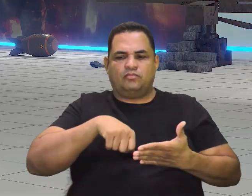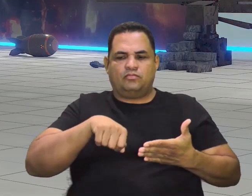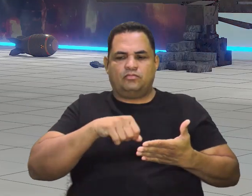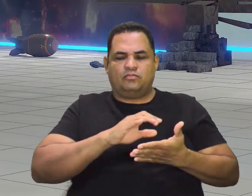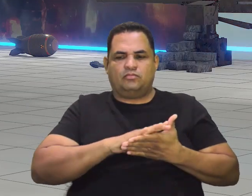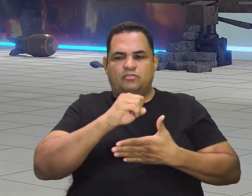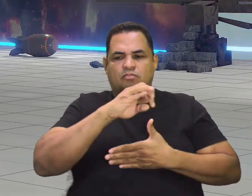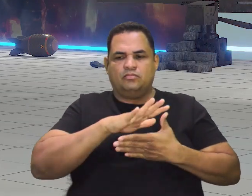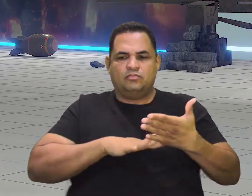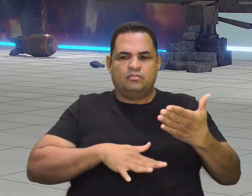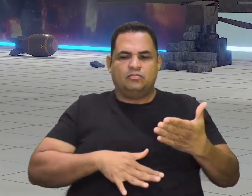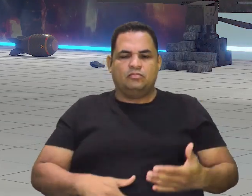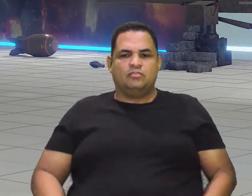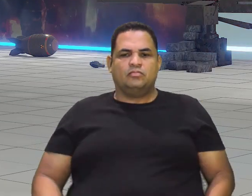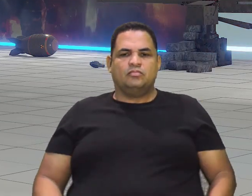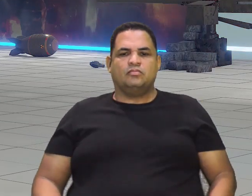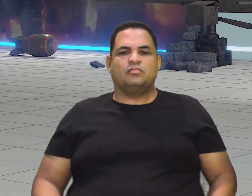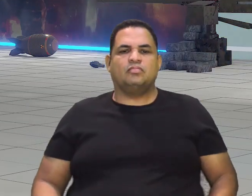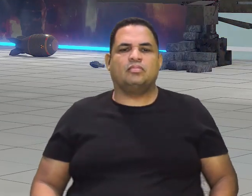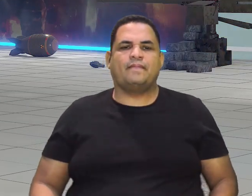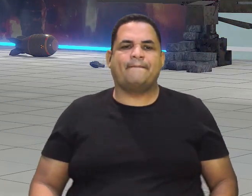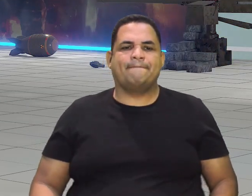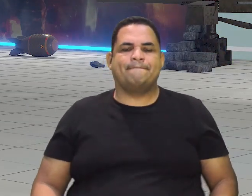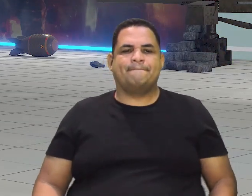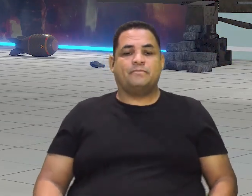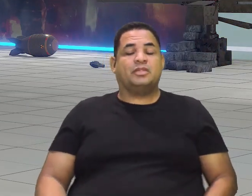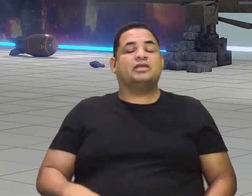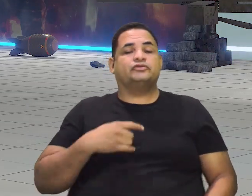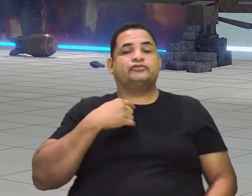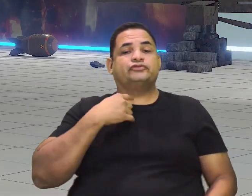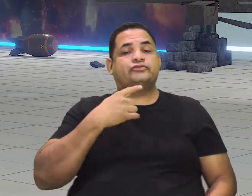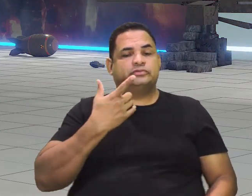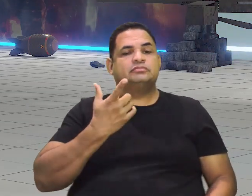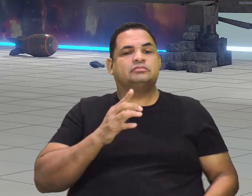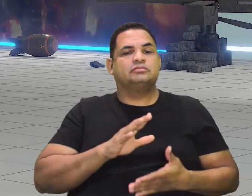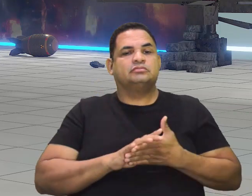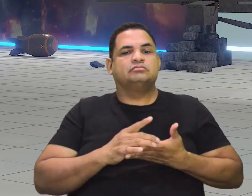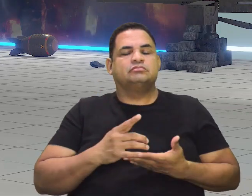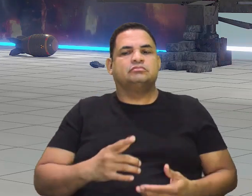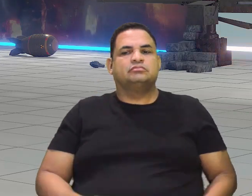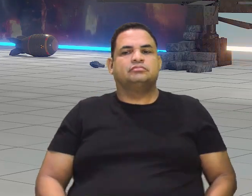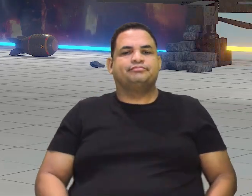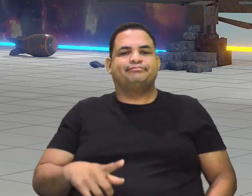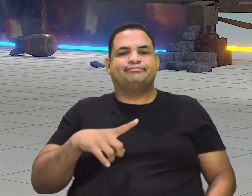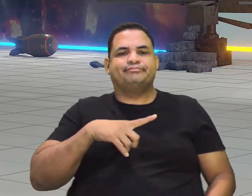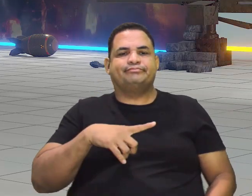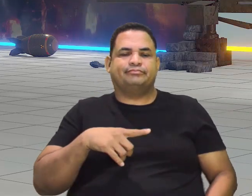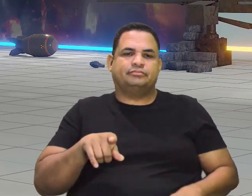dessa atividade aí, e tirar dúvida sobre o que ficou aí.